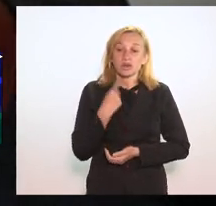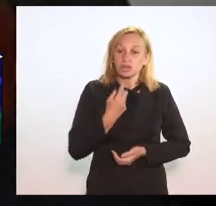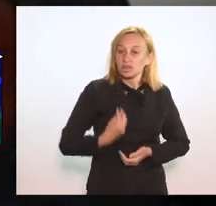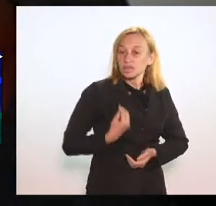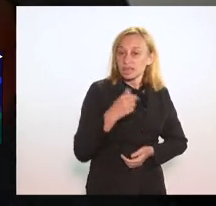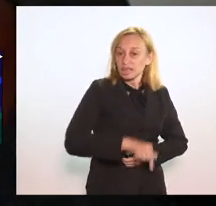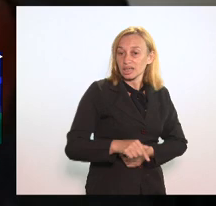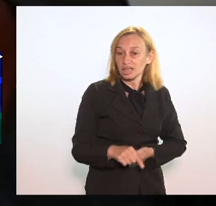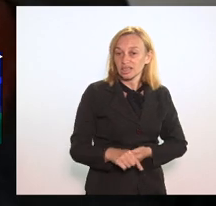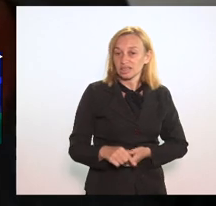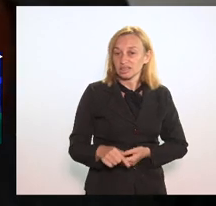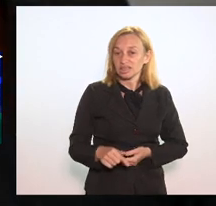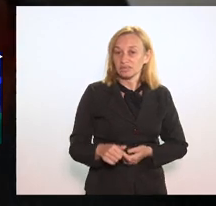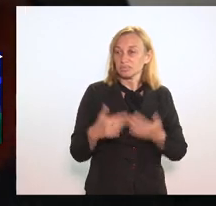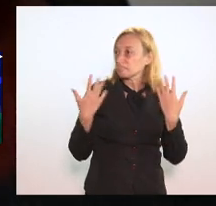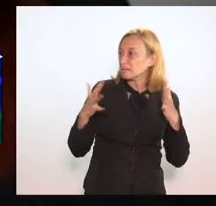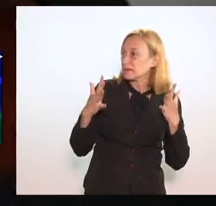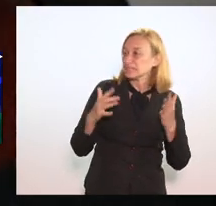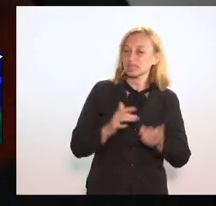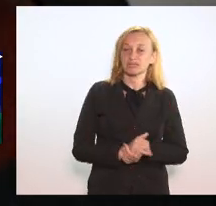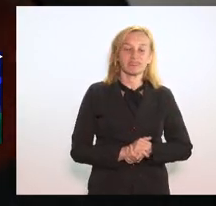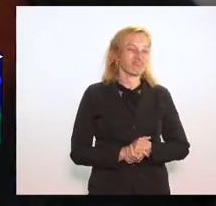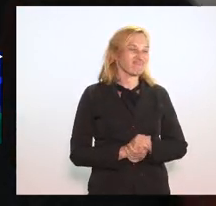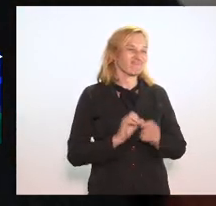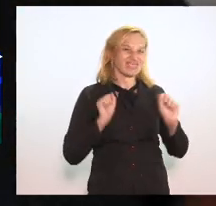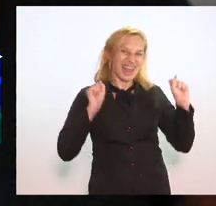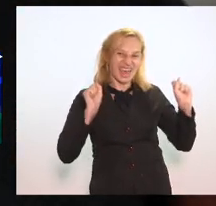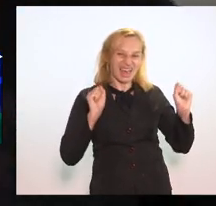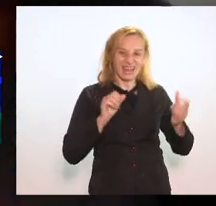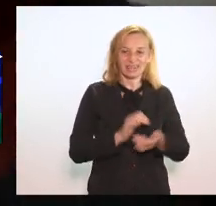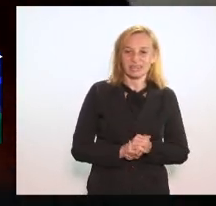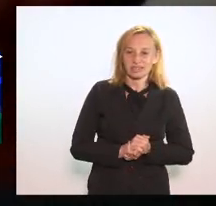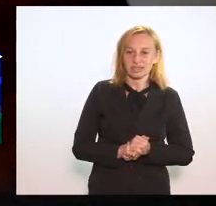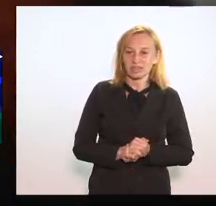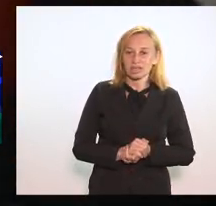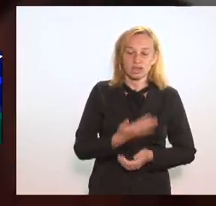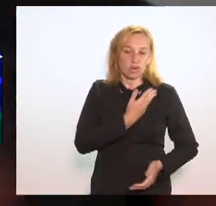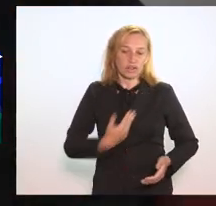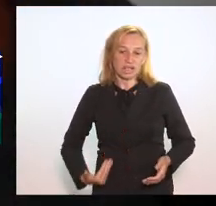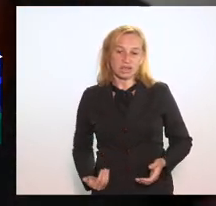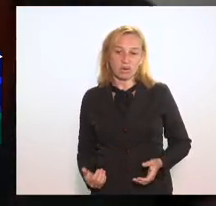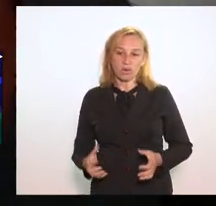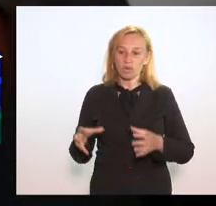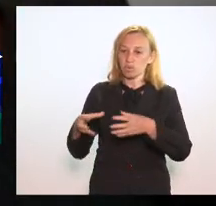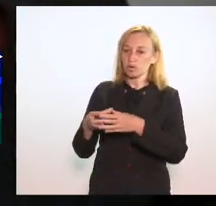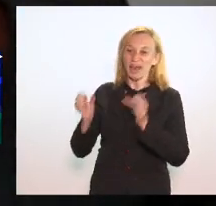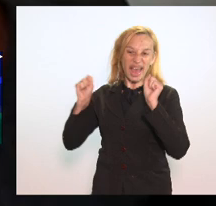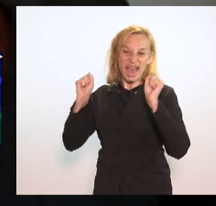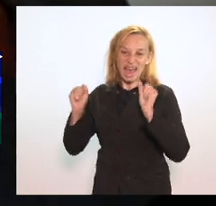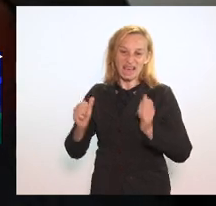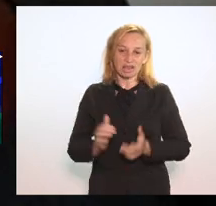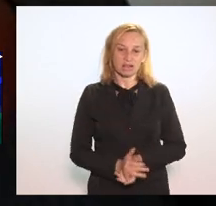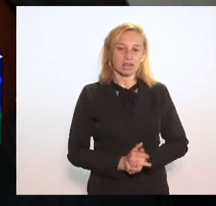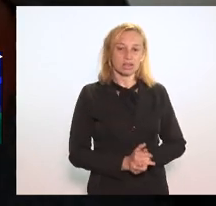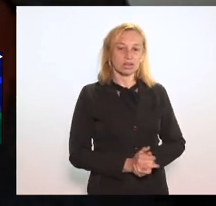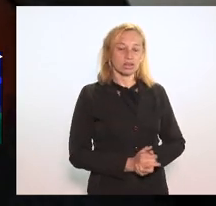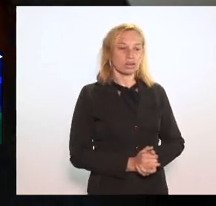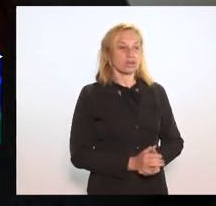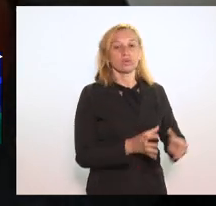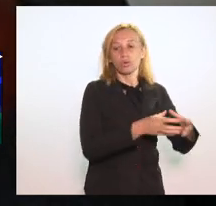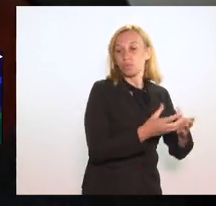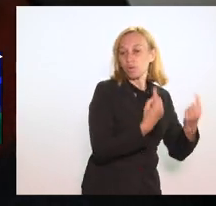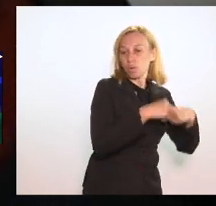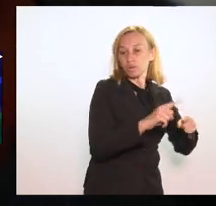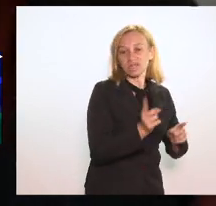aqui nós não temos torcida aquele seja torcida a torcida do governador para lutar contra o governador não tem torcido aqui